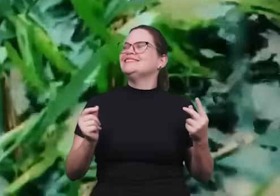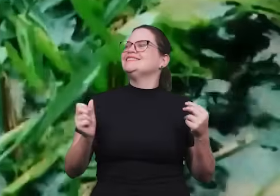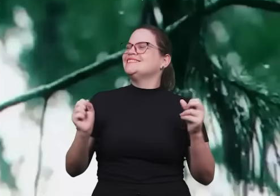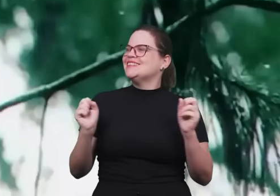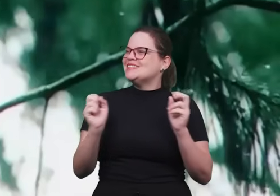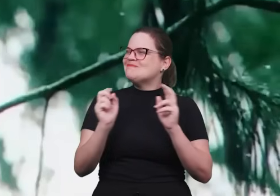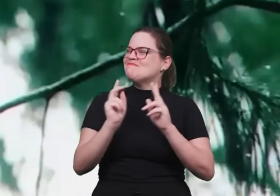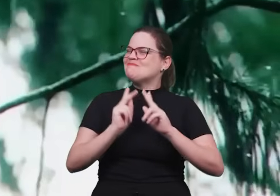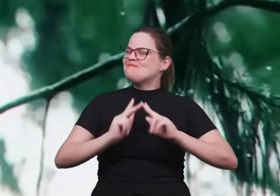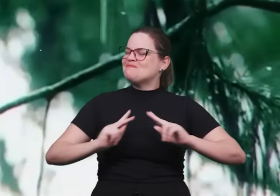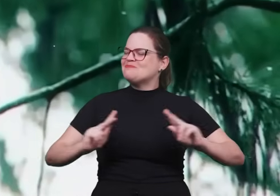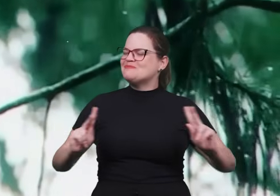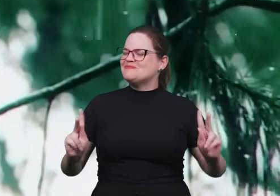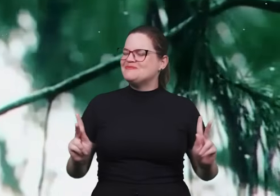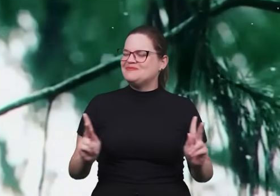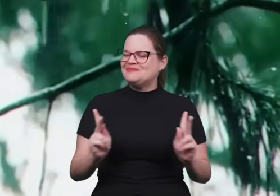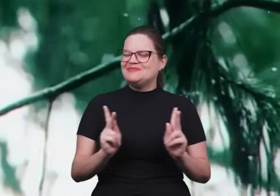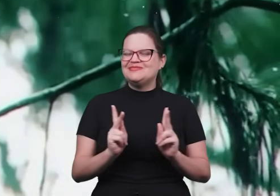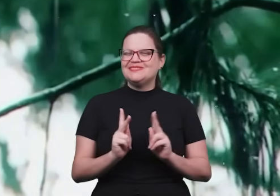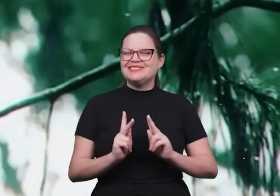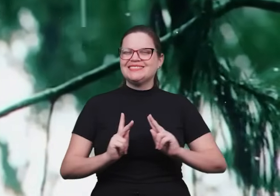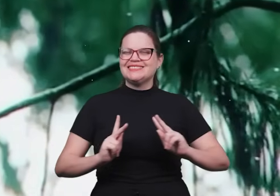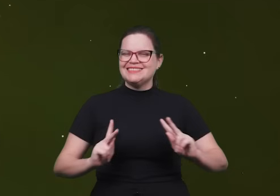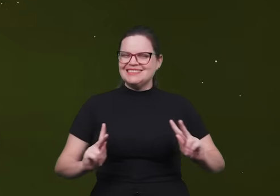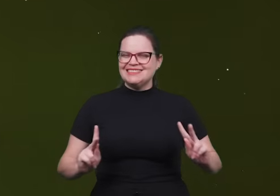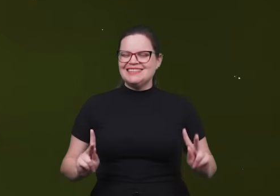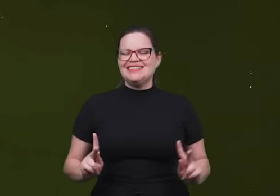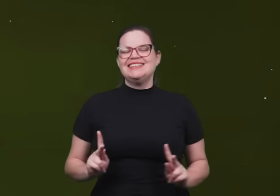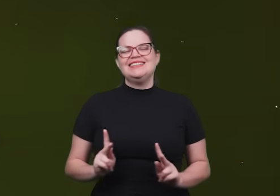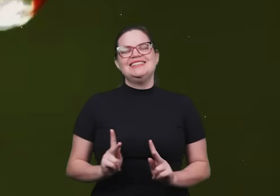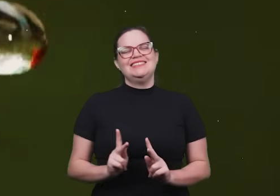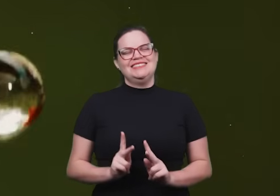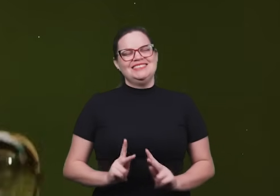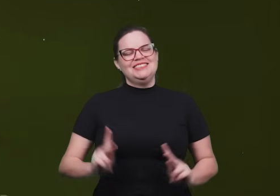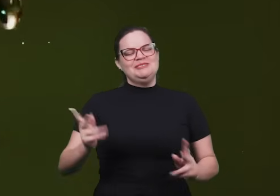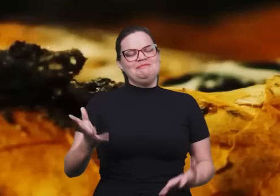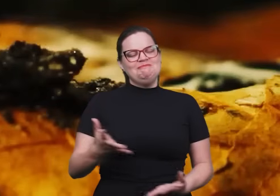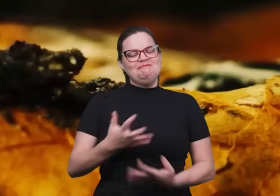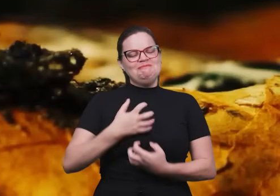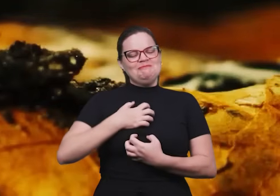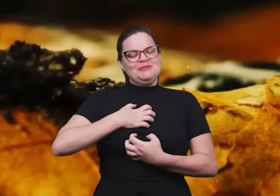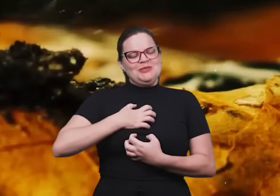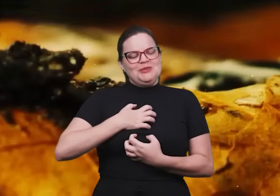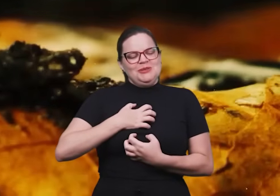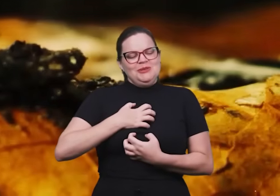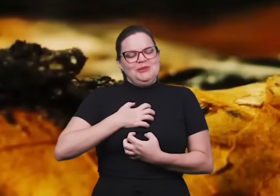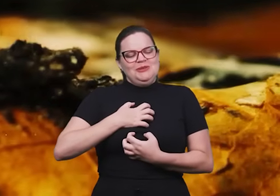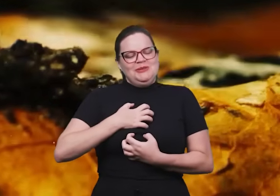alcançar a paz.